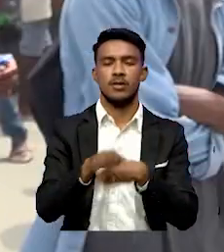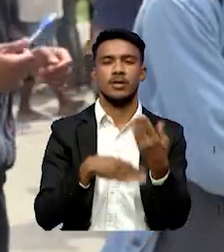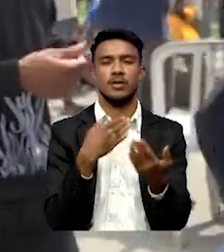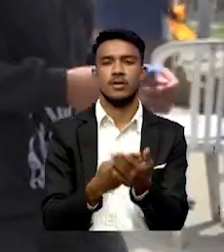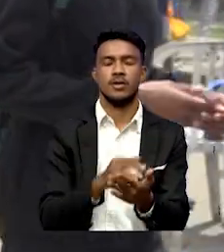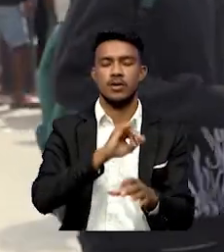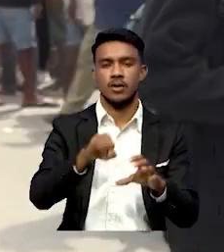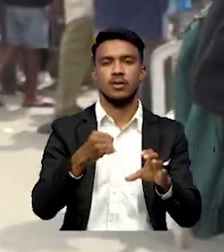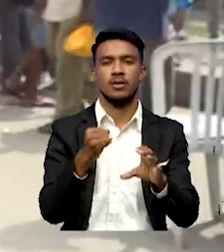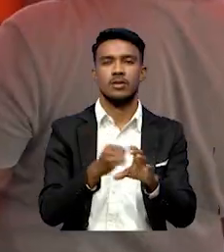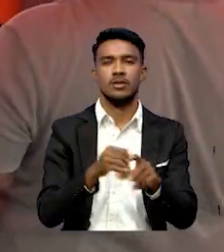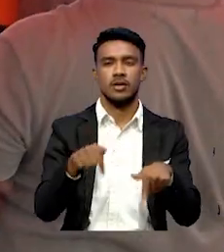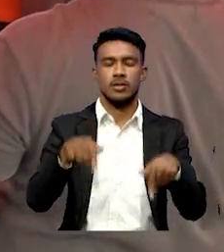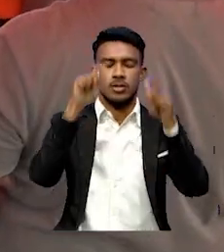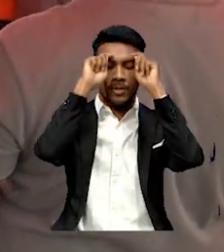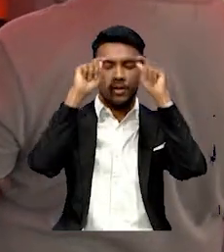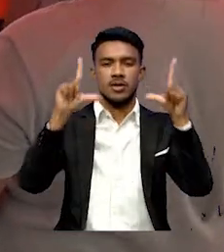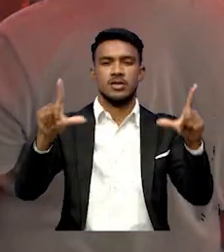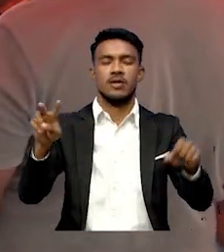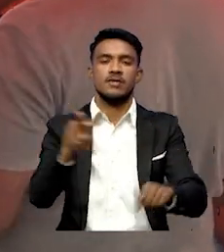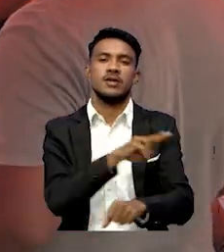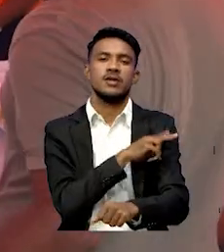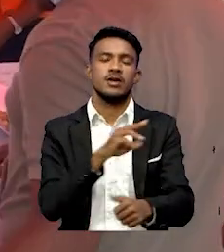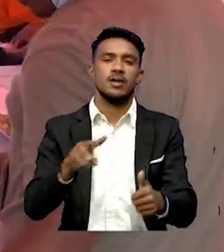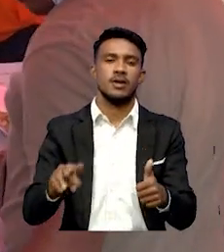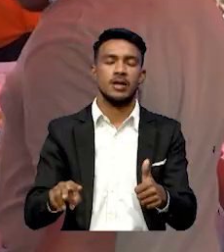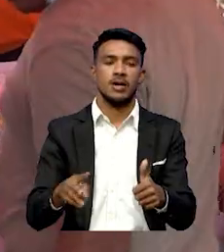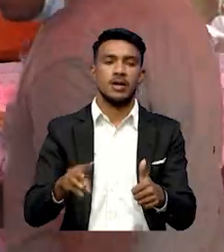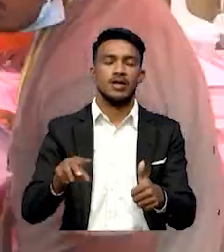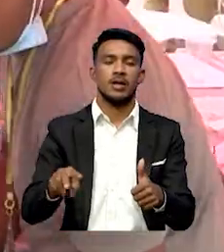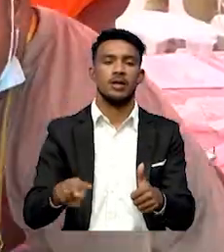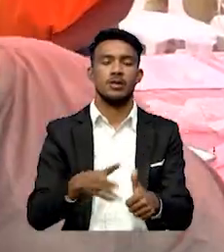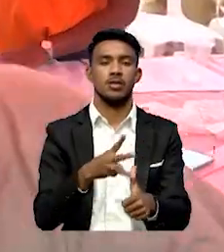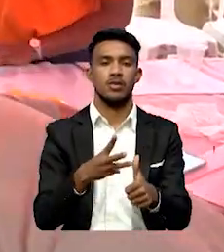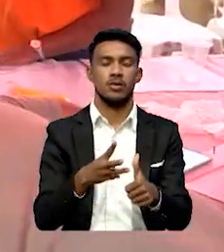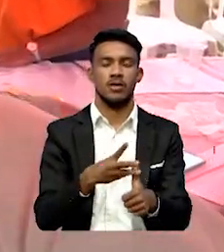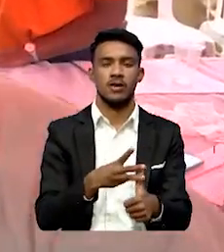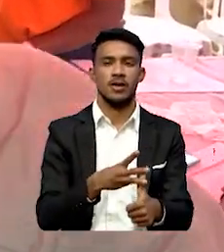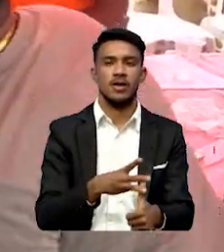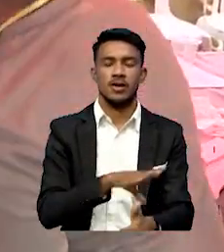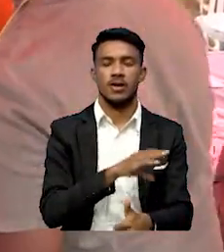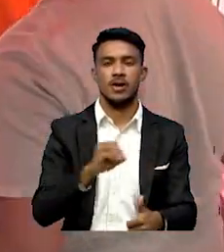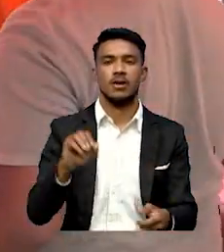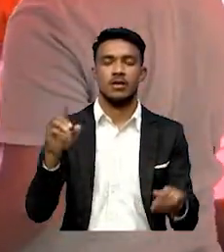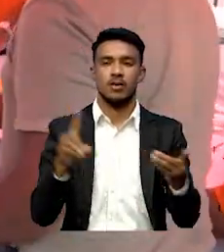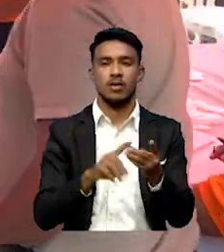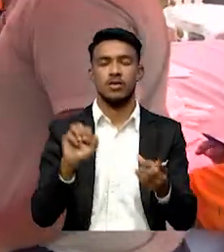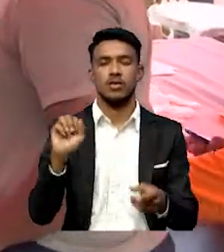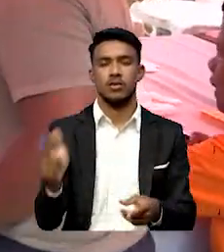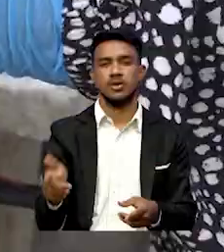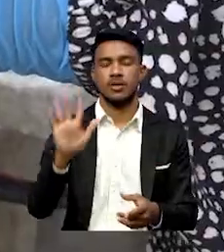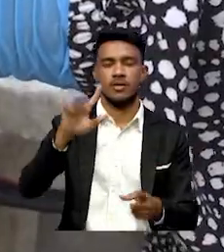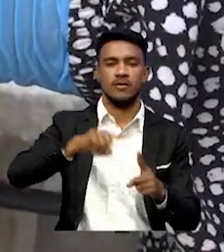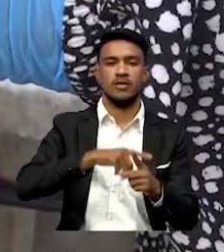inkluimos Timor Leste. Vacina bada tolune lança e lorong ruanulu resen 5 fulan fevereiro no cidadão sira